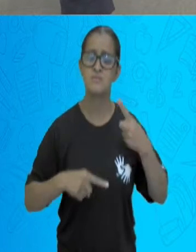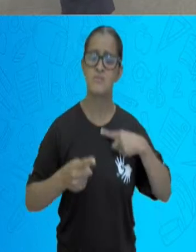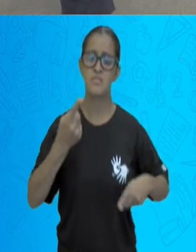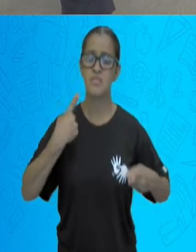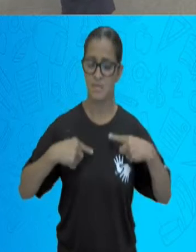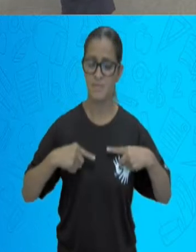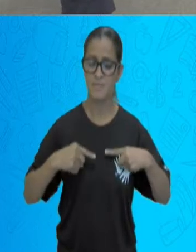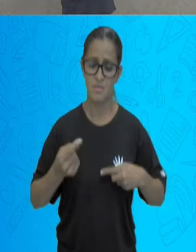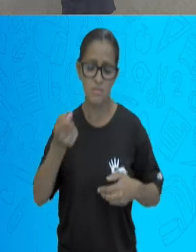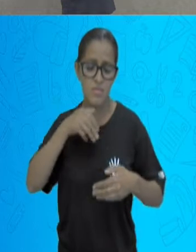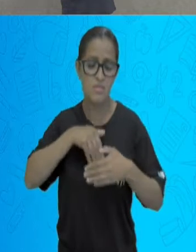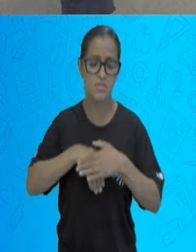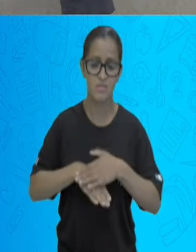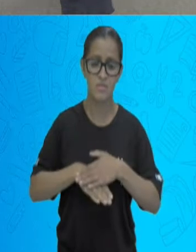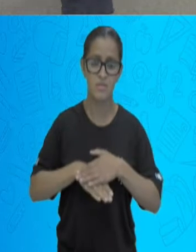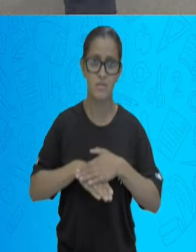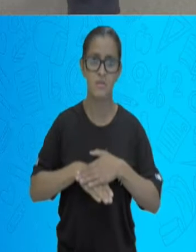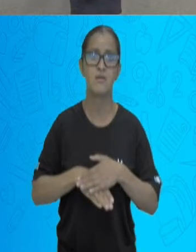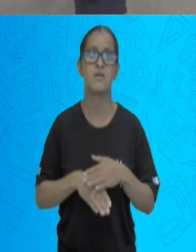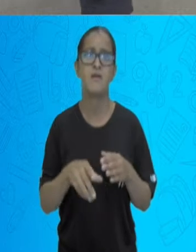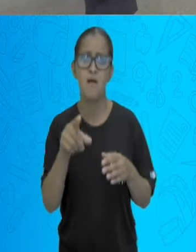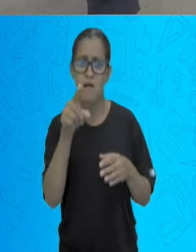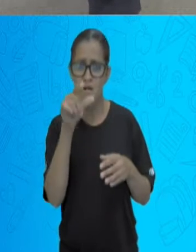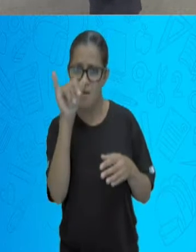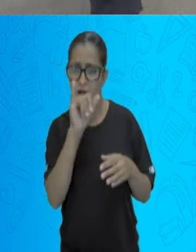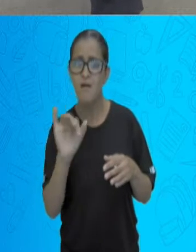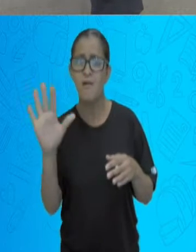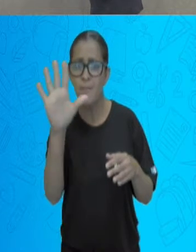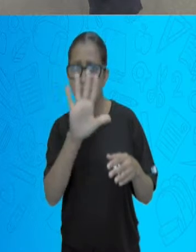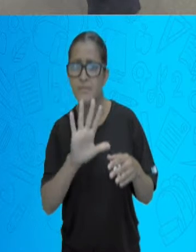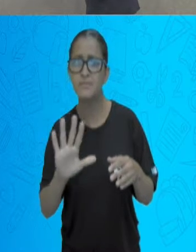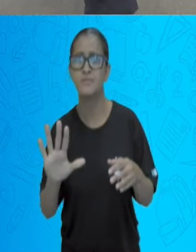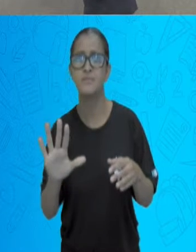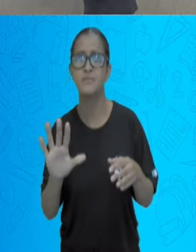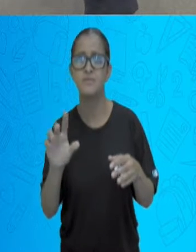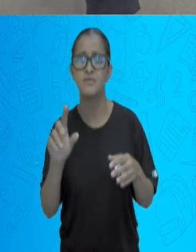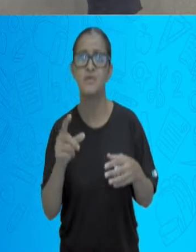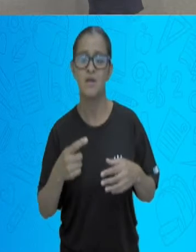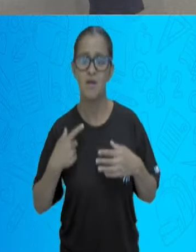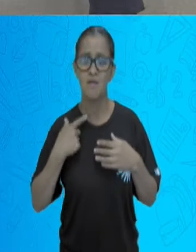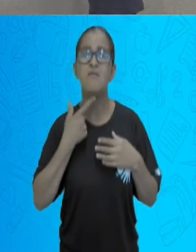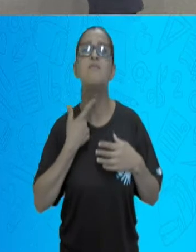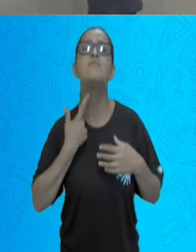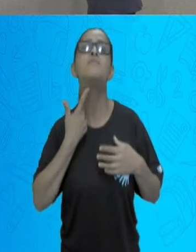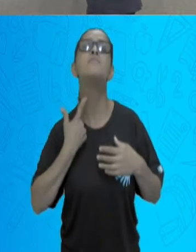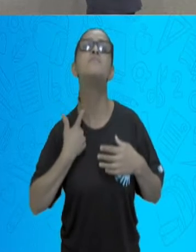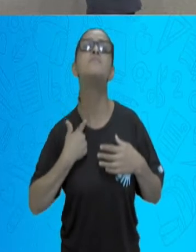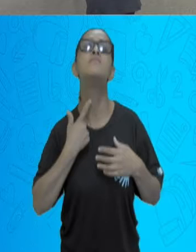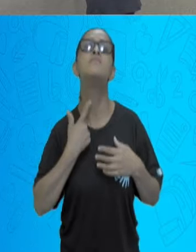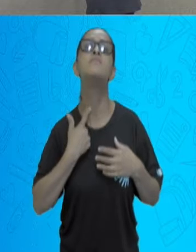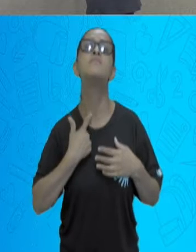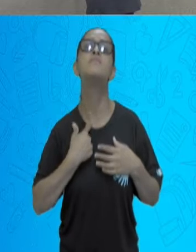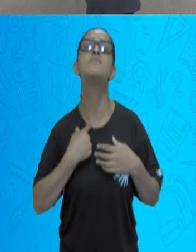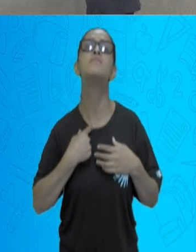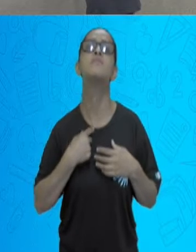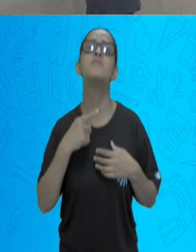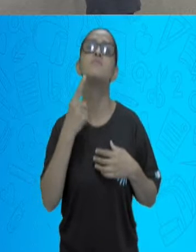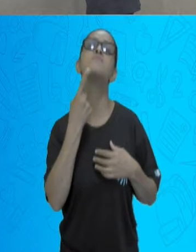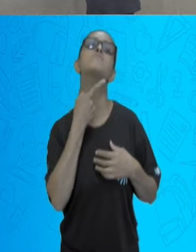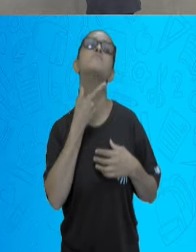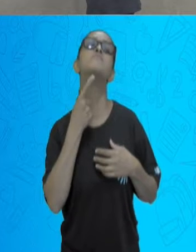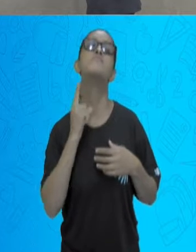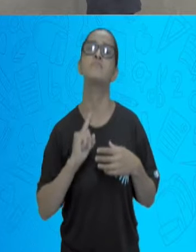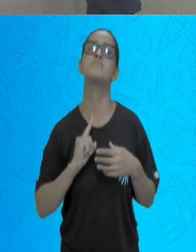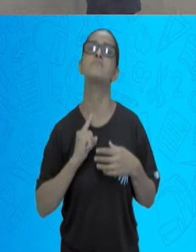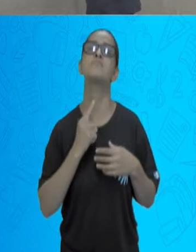aqui, gente, ó, a epiglote, ó, tá vendo? É como se fosse uma vírgulazinha